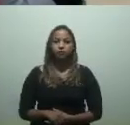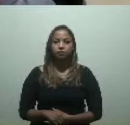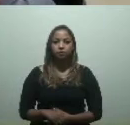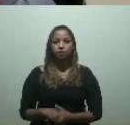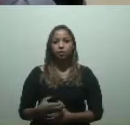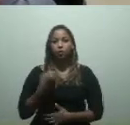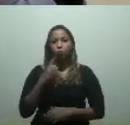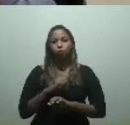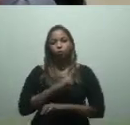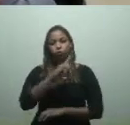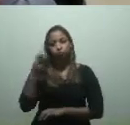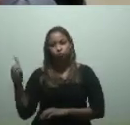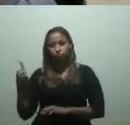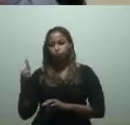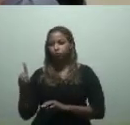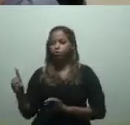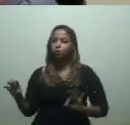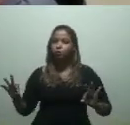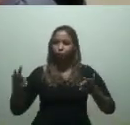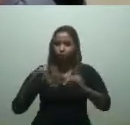Bom dia a todos e a todas.